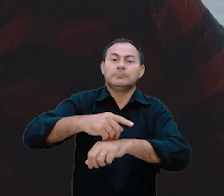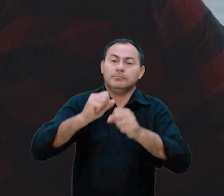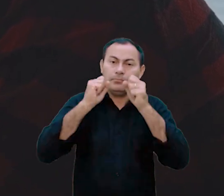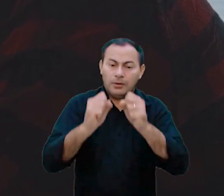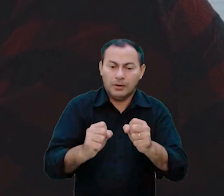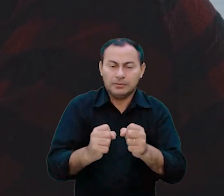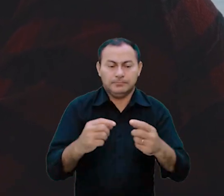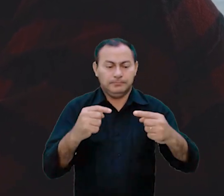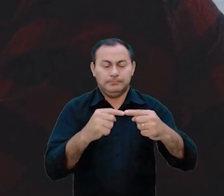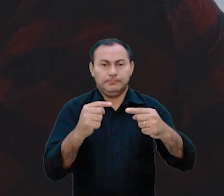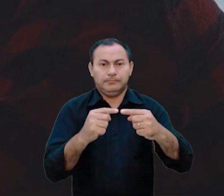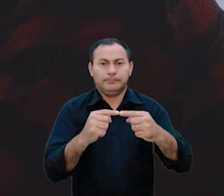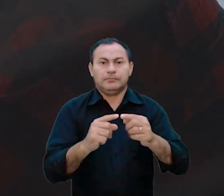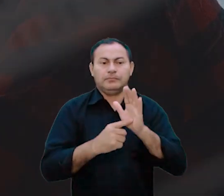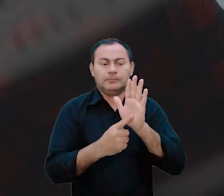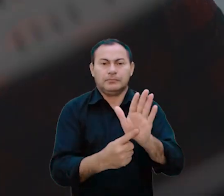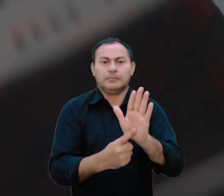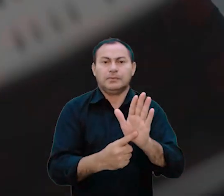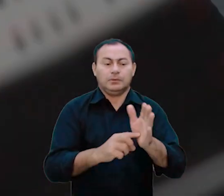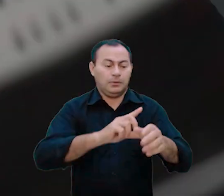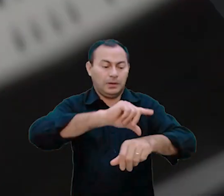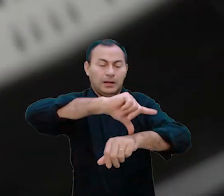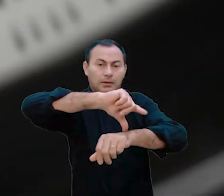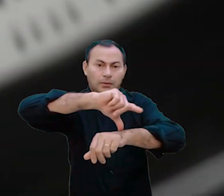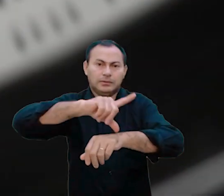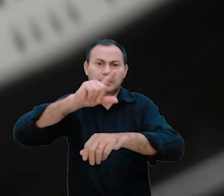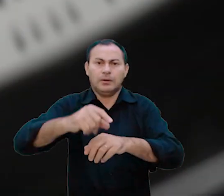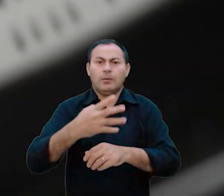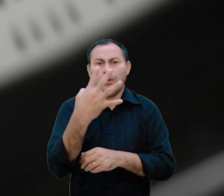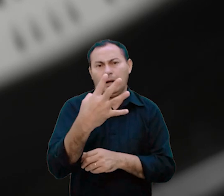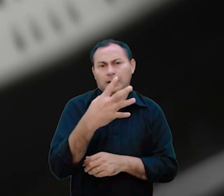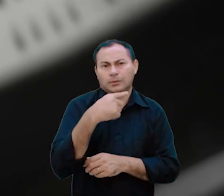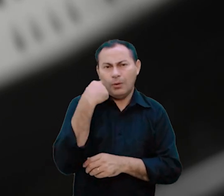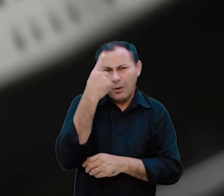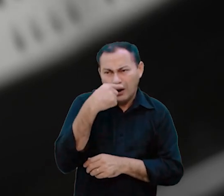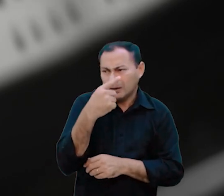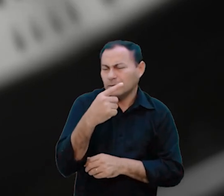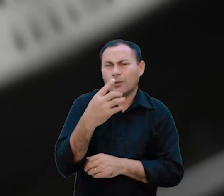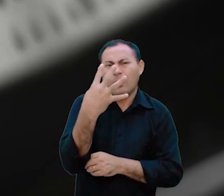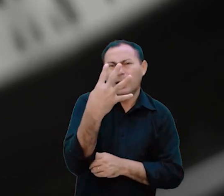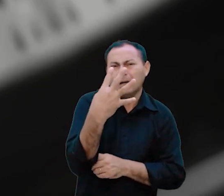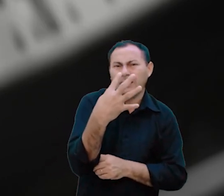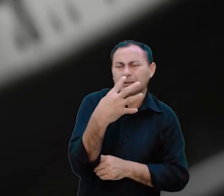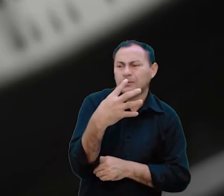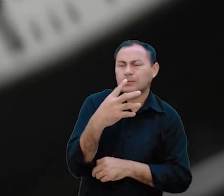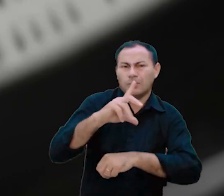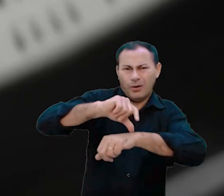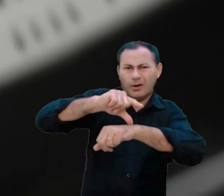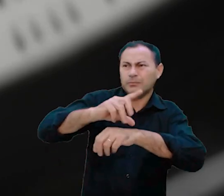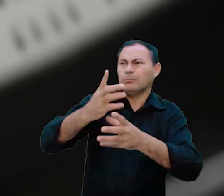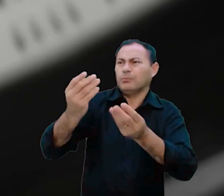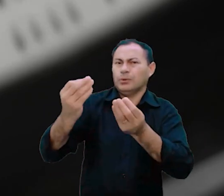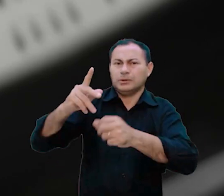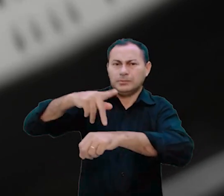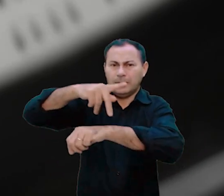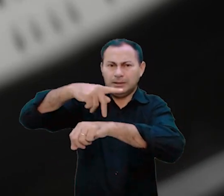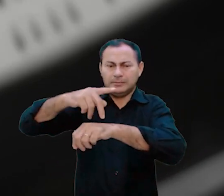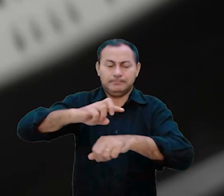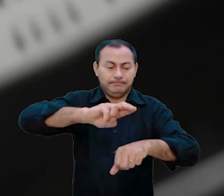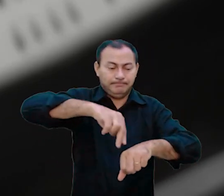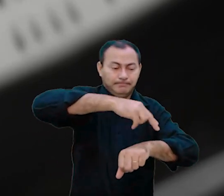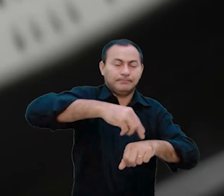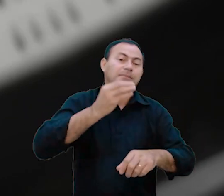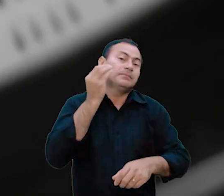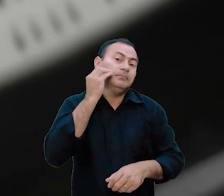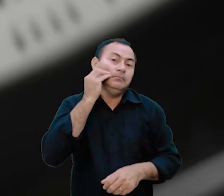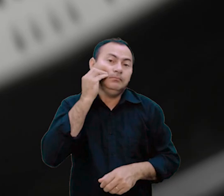país. Pode ser que, de acordo com a ilustração do relógio, sejam 4 horas para muitos países. Pode ser que